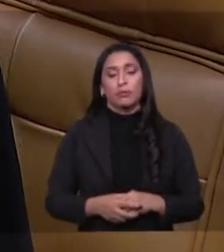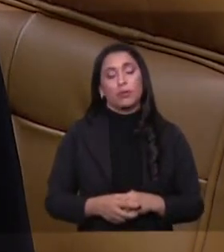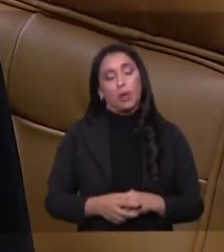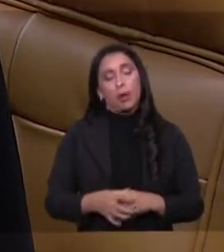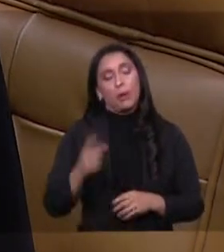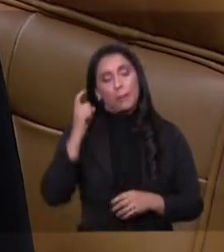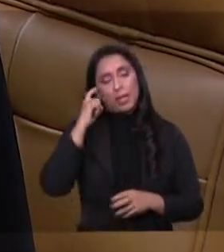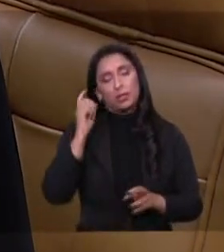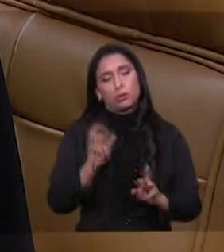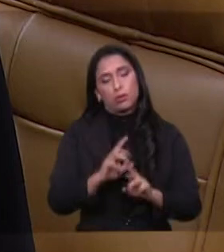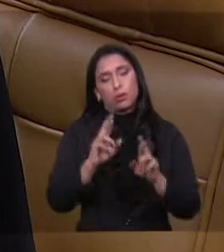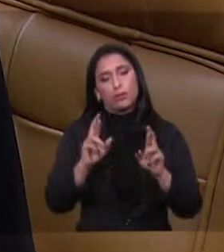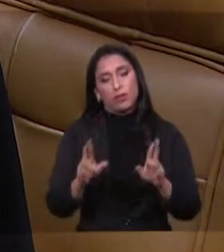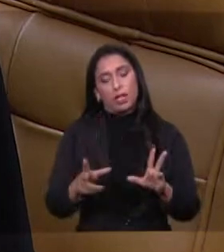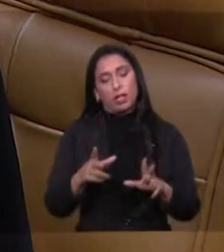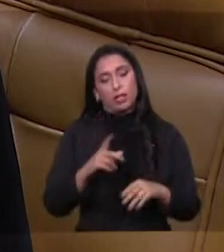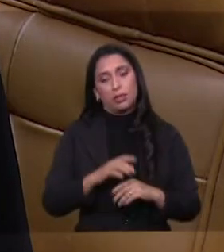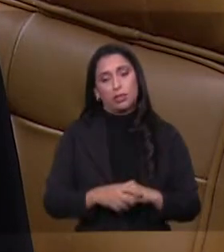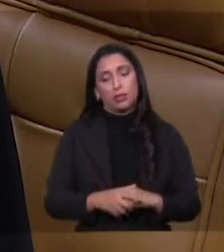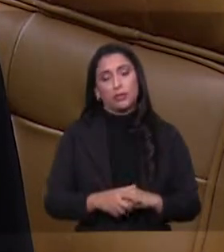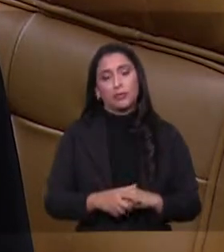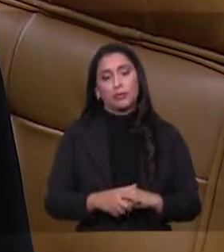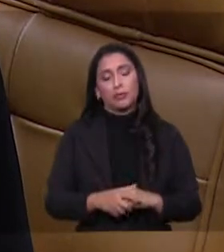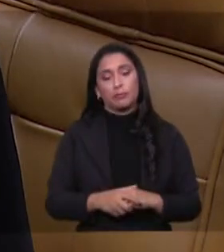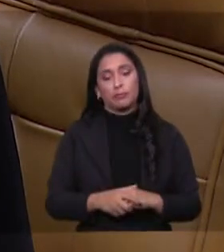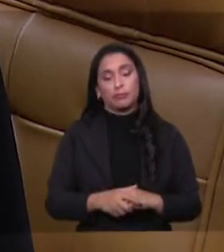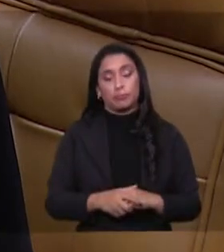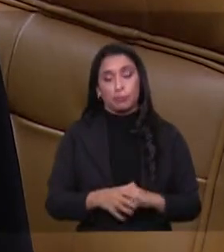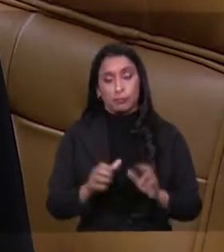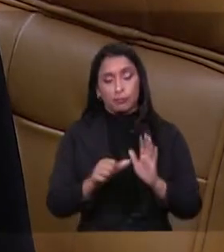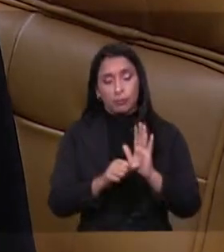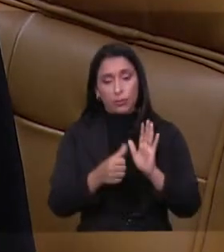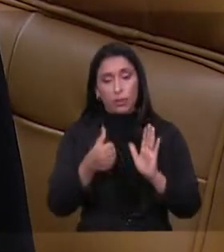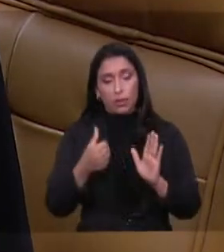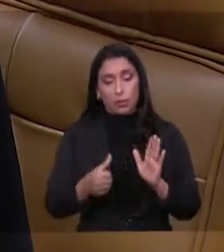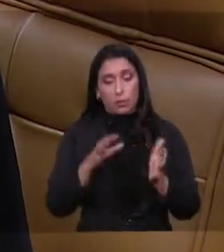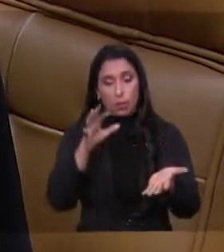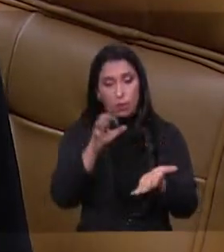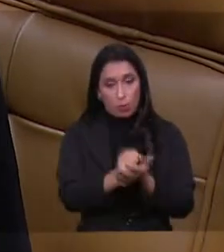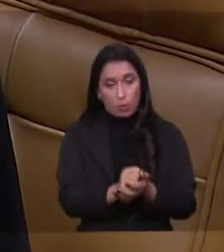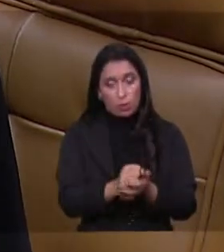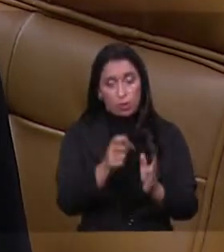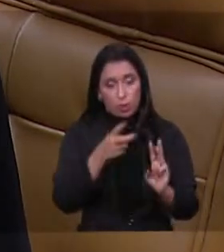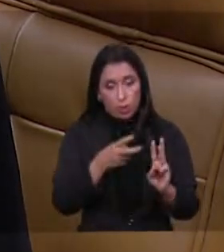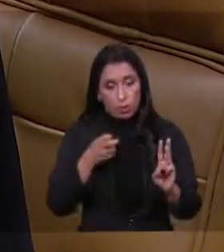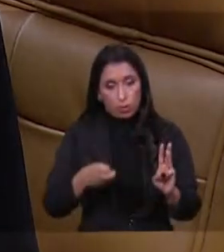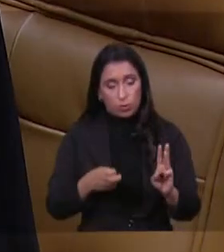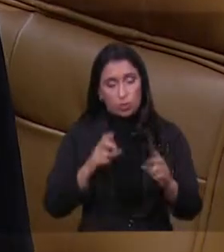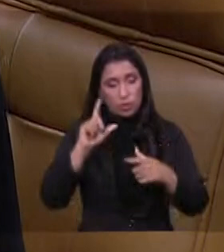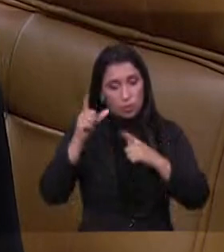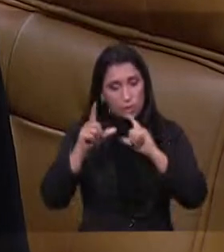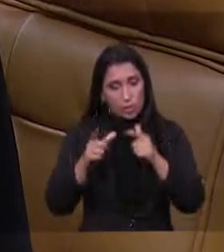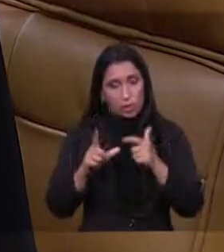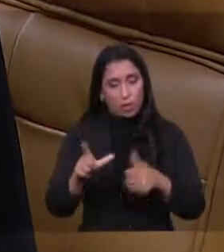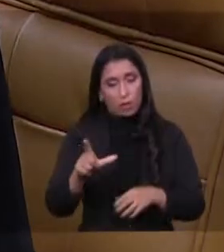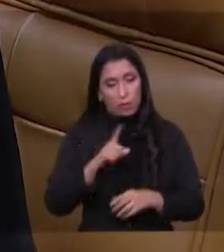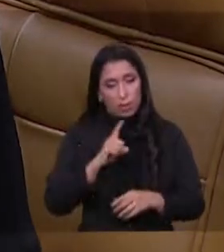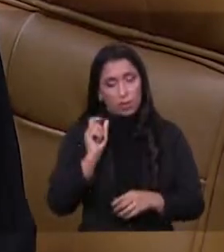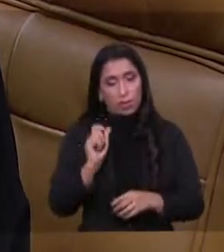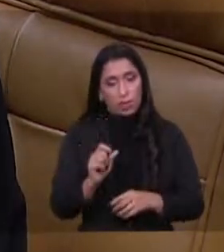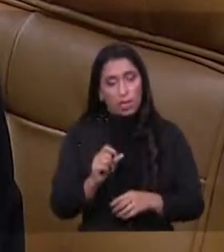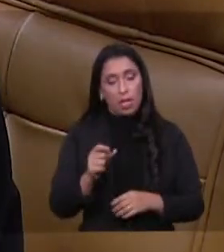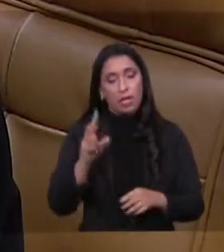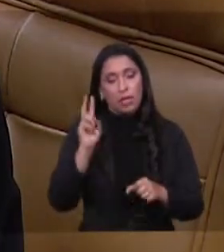oposto. Disse o parquê. Em primeiro lugar, a posse permanente dos índios sobre as terras tradicionalmente ocupadas goza da